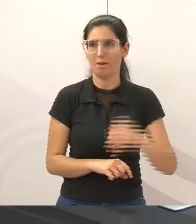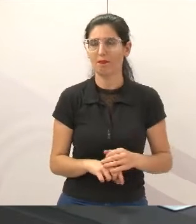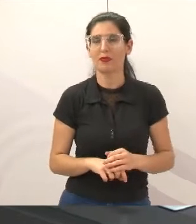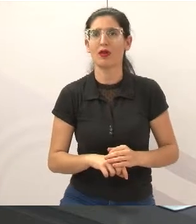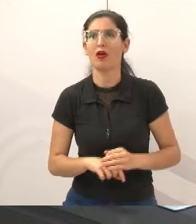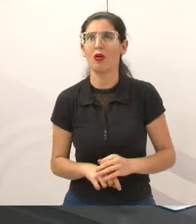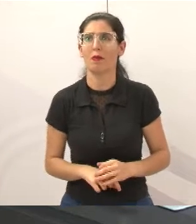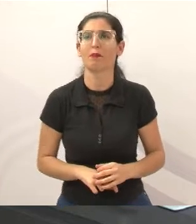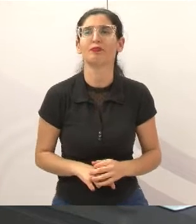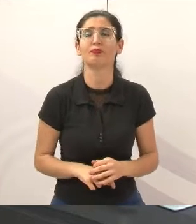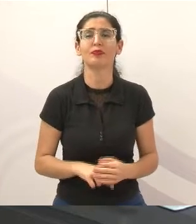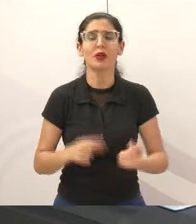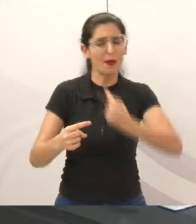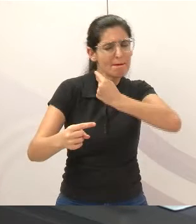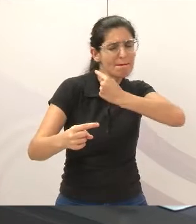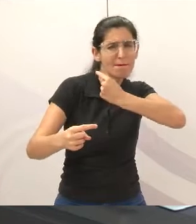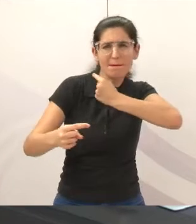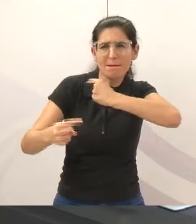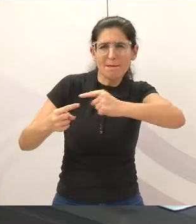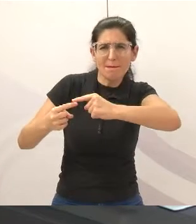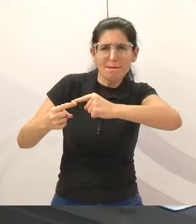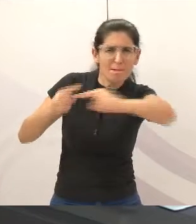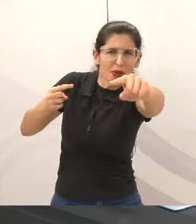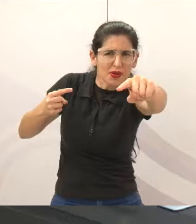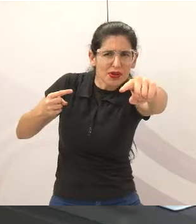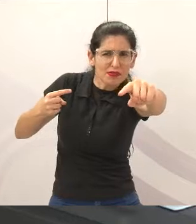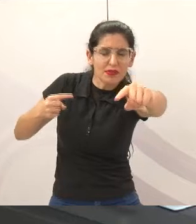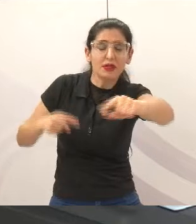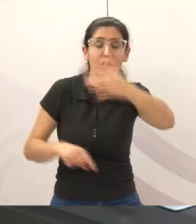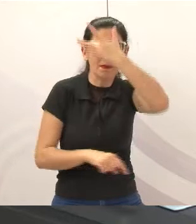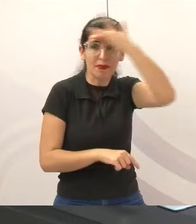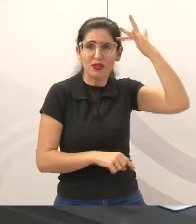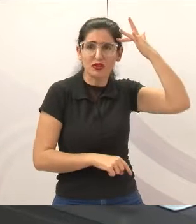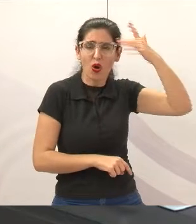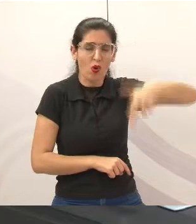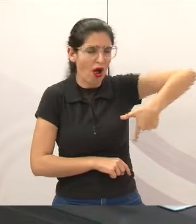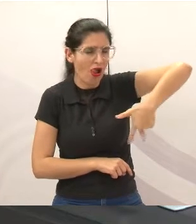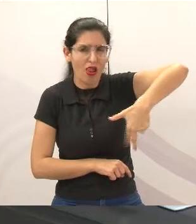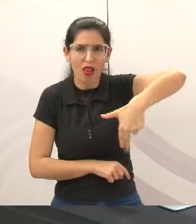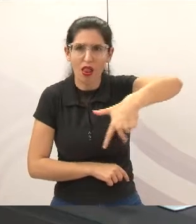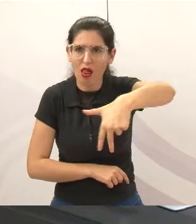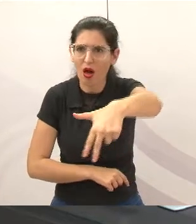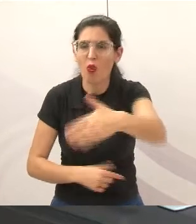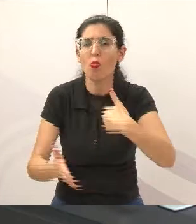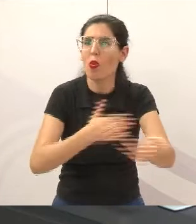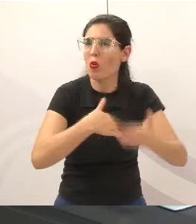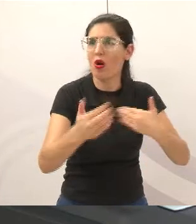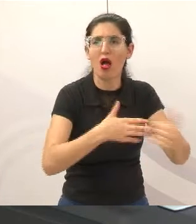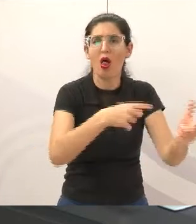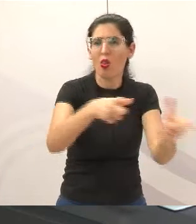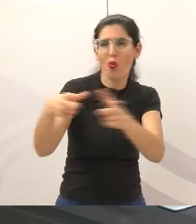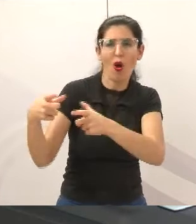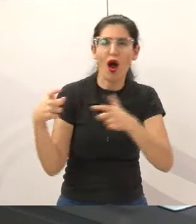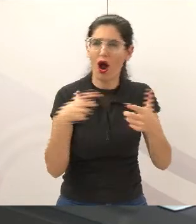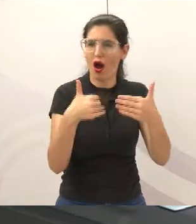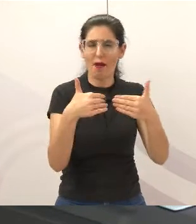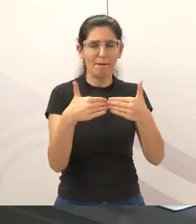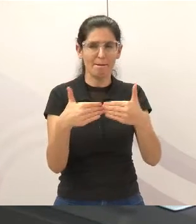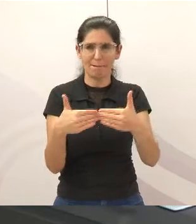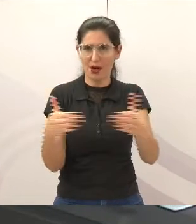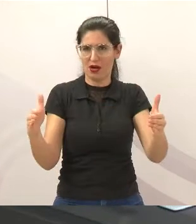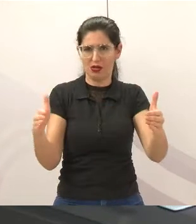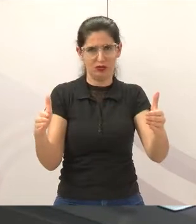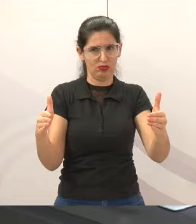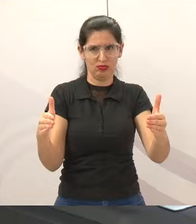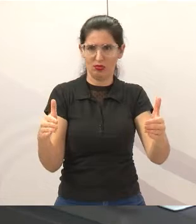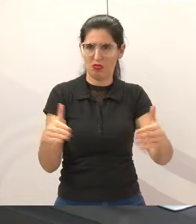ficar proibido o ingresso de pessoa física em qualquer ambiente coletivo, aberto ao